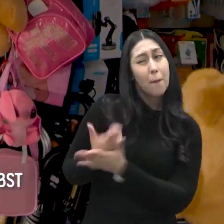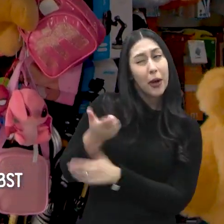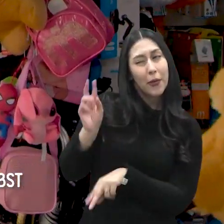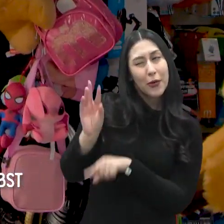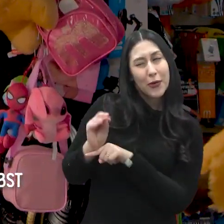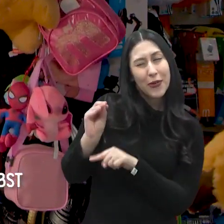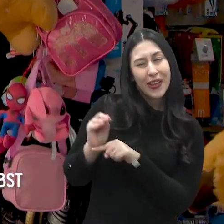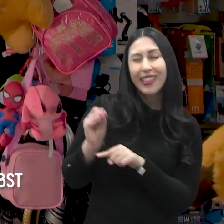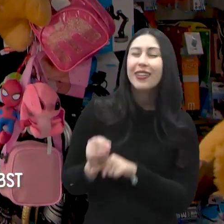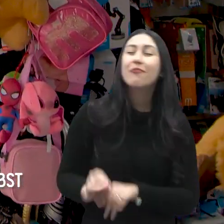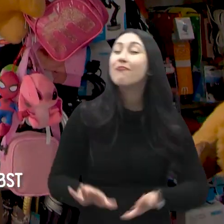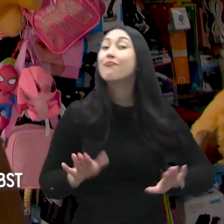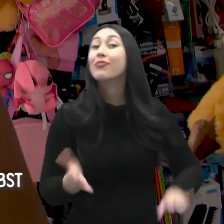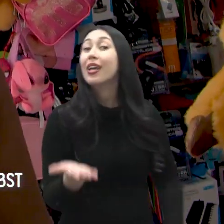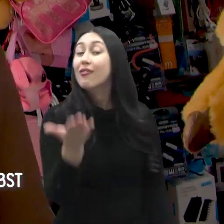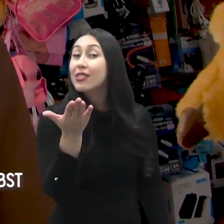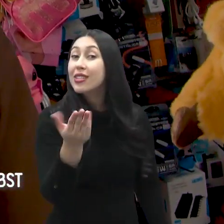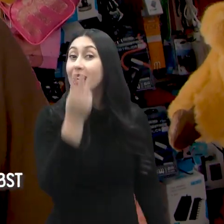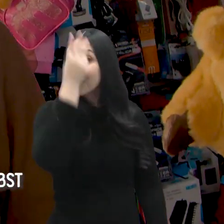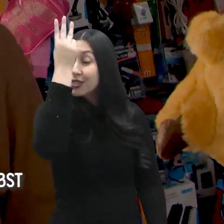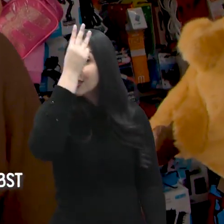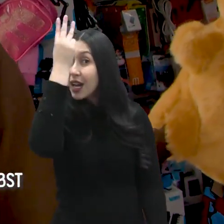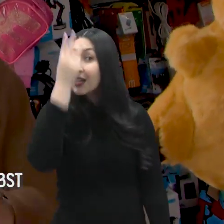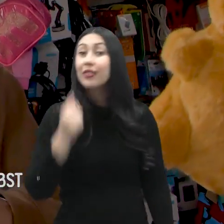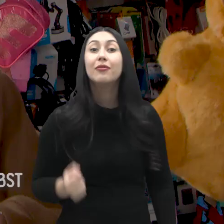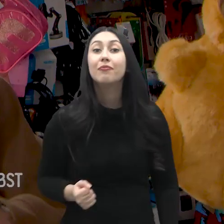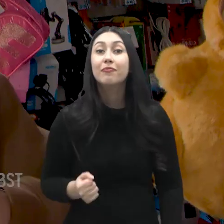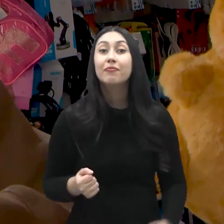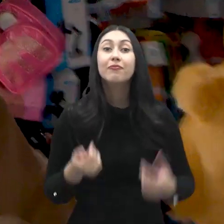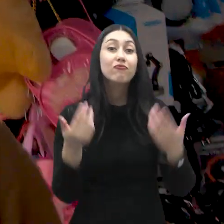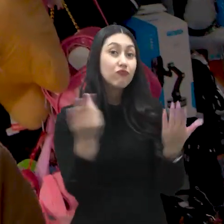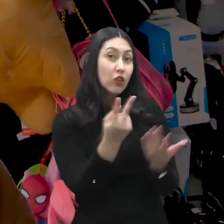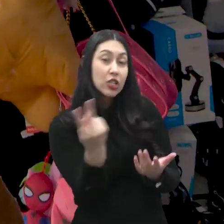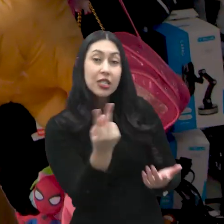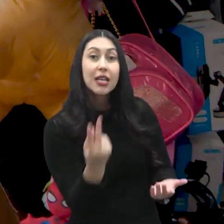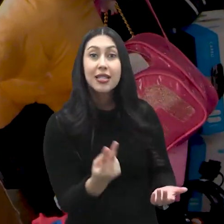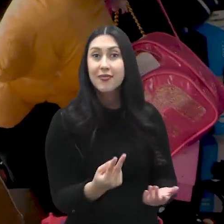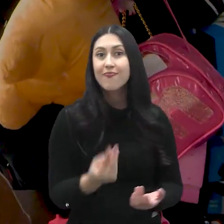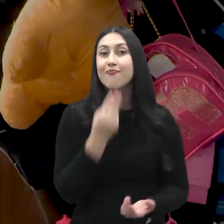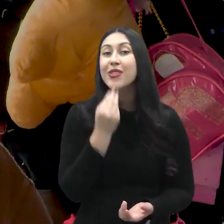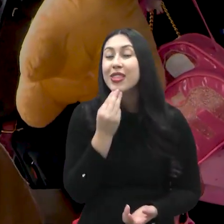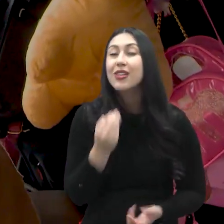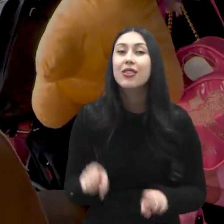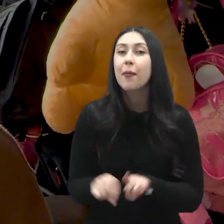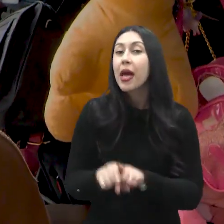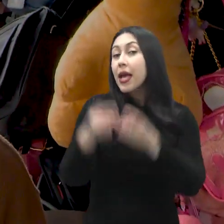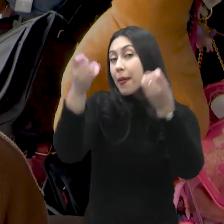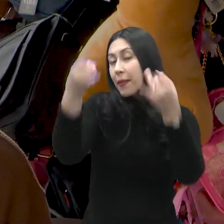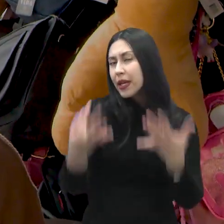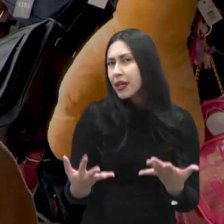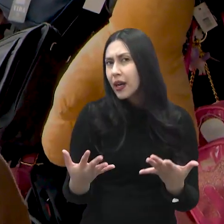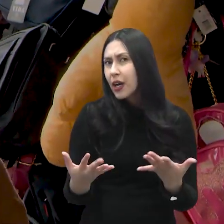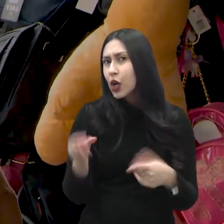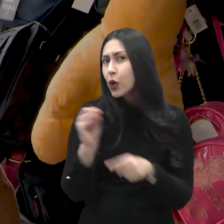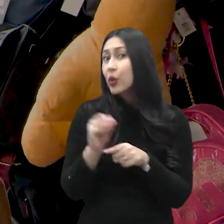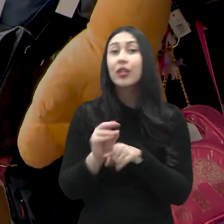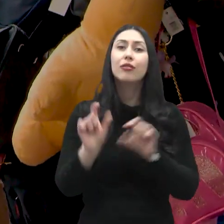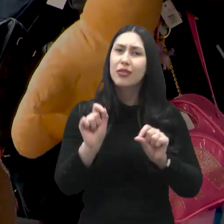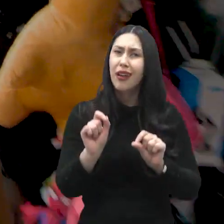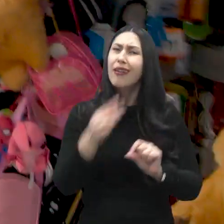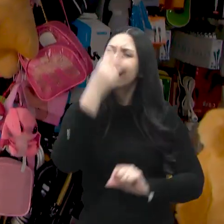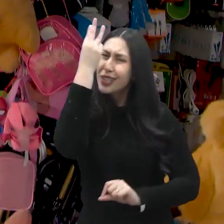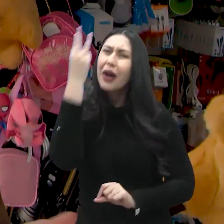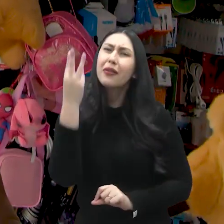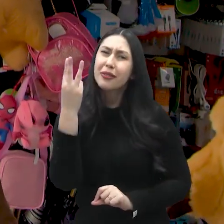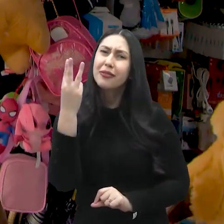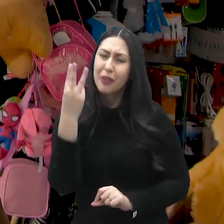em casa. Quero saber de vocês aí no estúdio, Thiago e Matheus. Pai de pet, pai de planta, pai de bebê reborn, conta pra gente o que vocês estão cuidando. Thiago, vou até